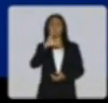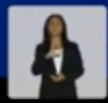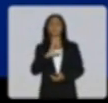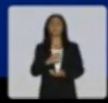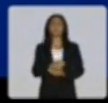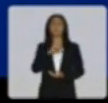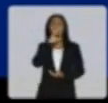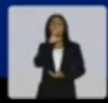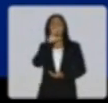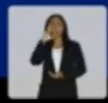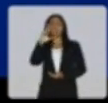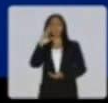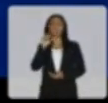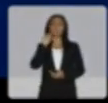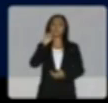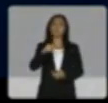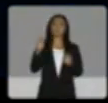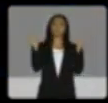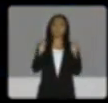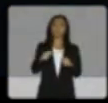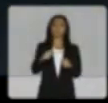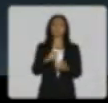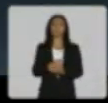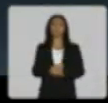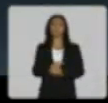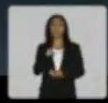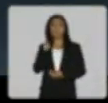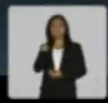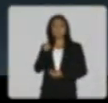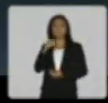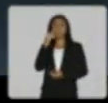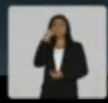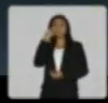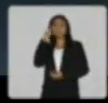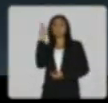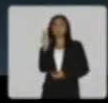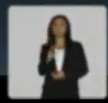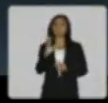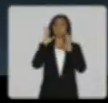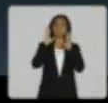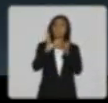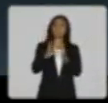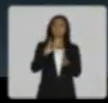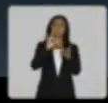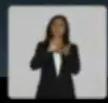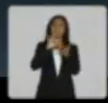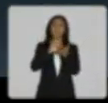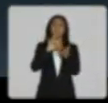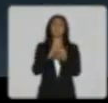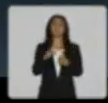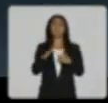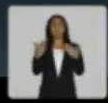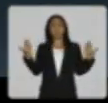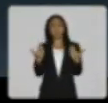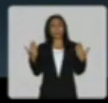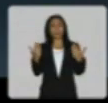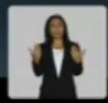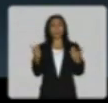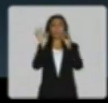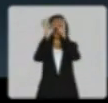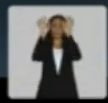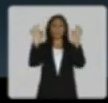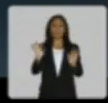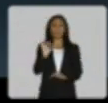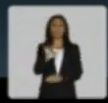vídeo eu responda se for capaz é esse que você viu é o vídeo seu verdadeiro fique agora convite da